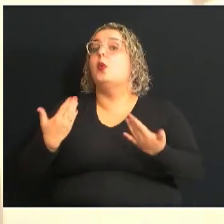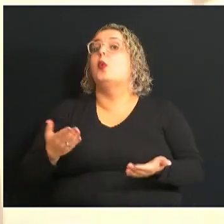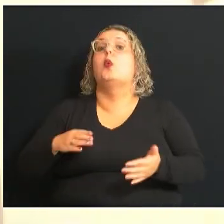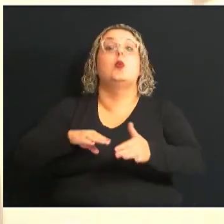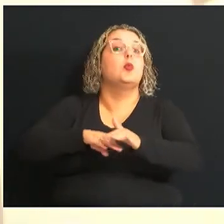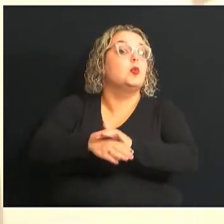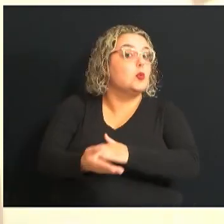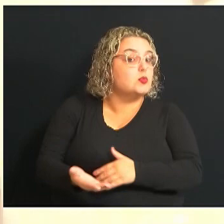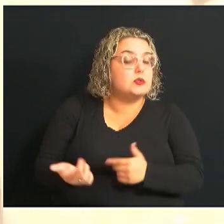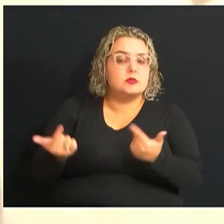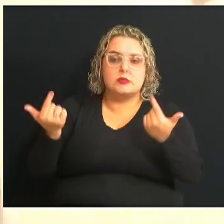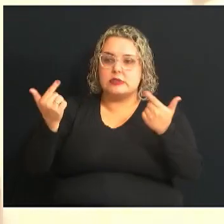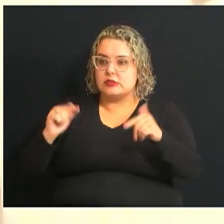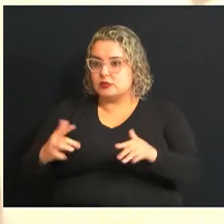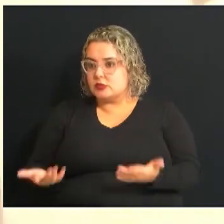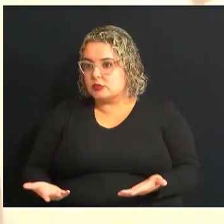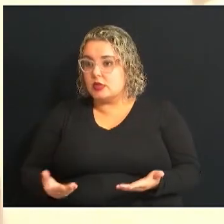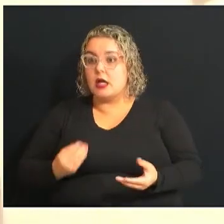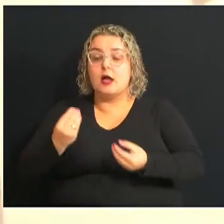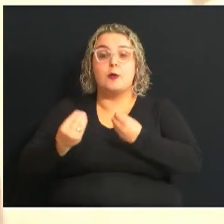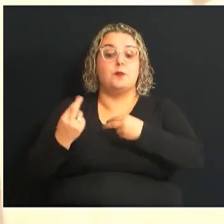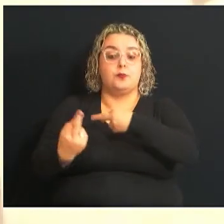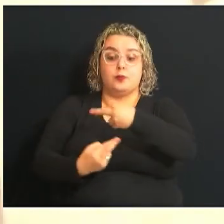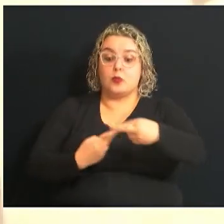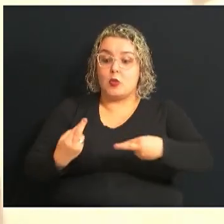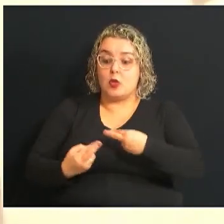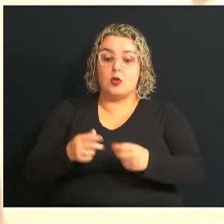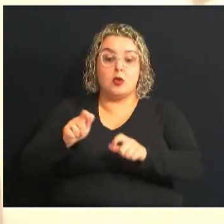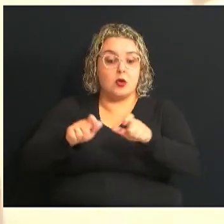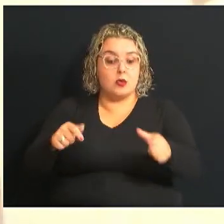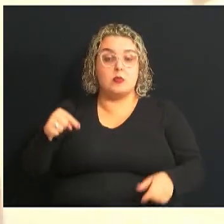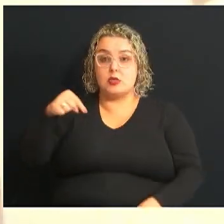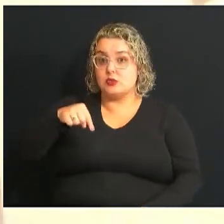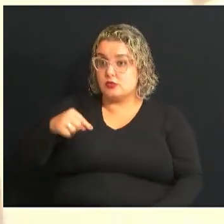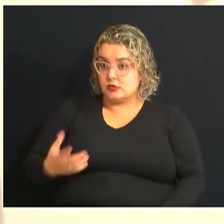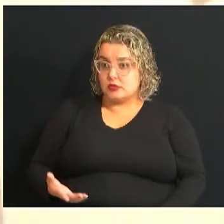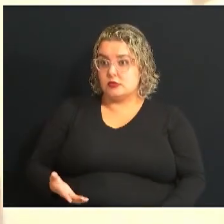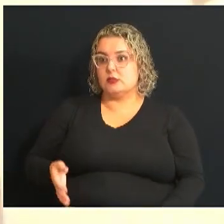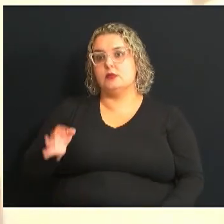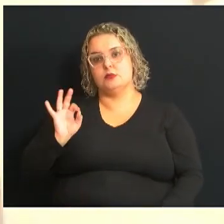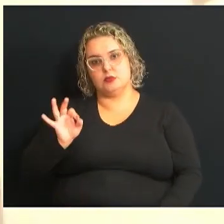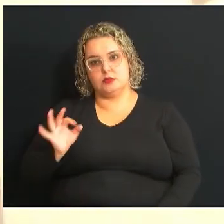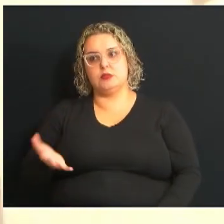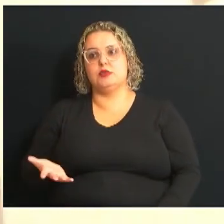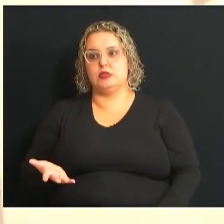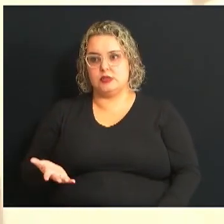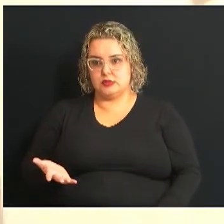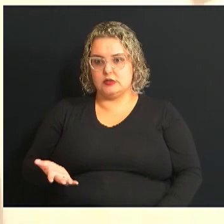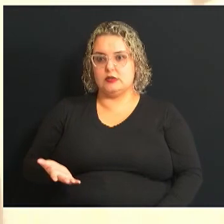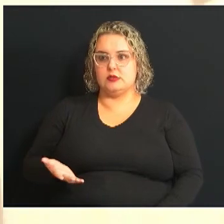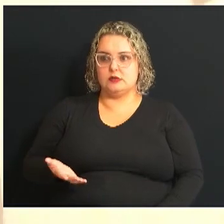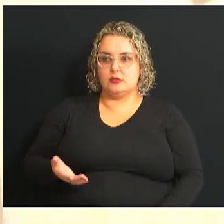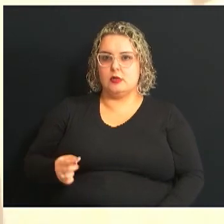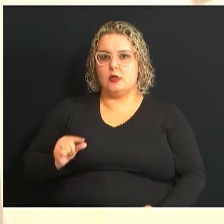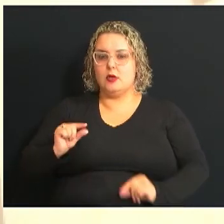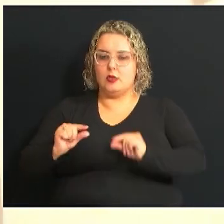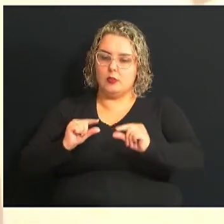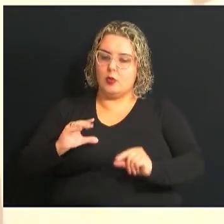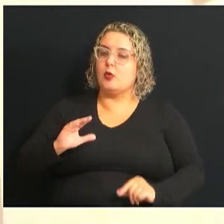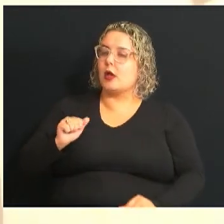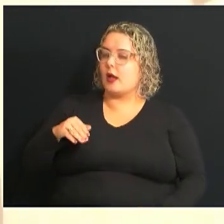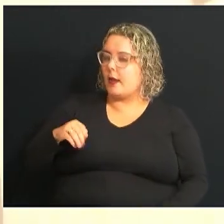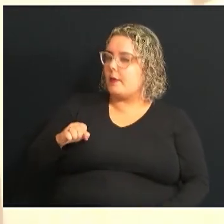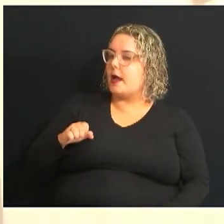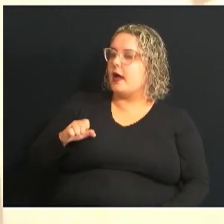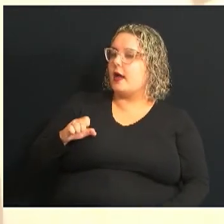novo lugar, como é que eu vou me relacionar com as pessoas daqui. Então, sem dúvida, eu fui ali um pouco camaleoa, me